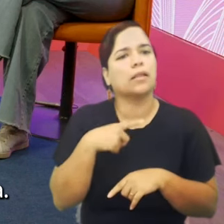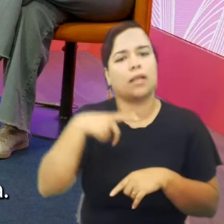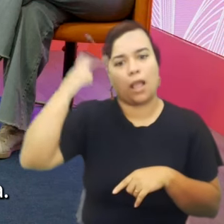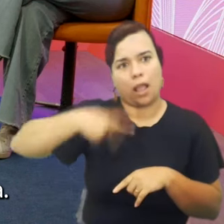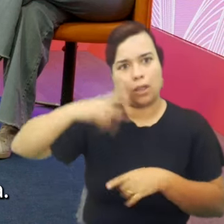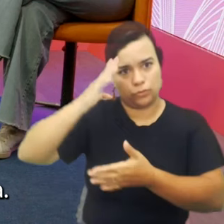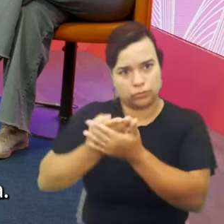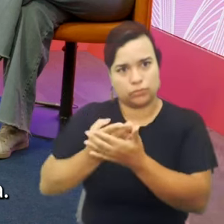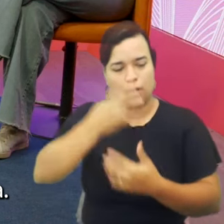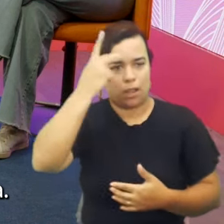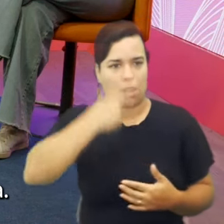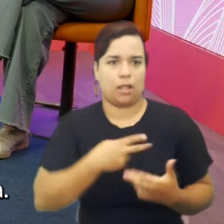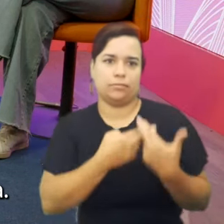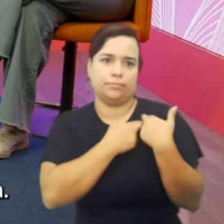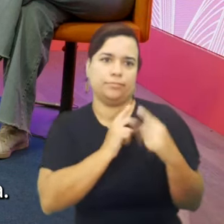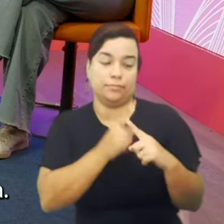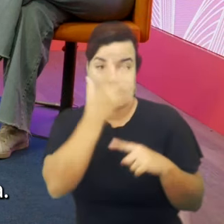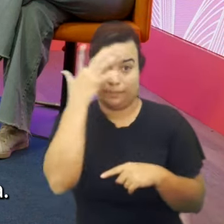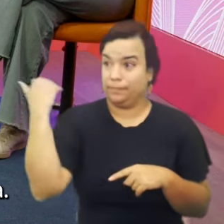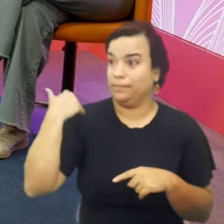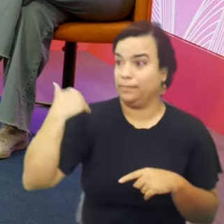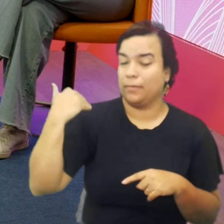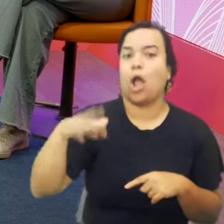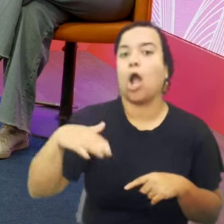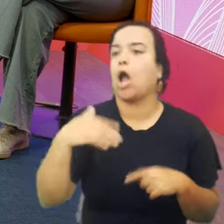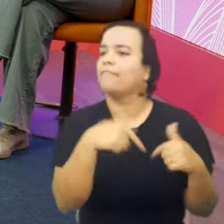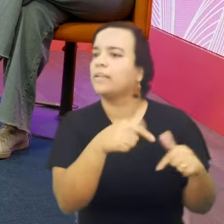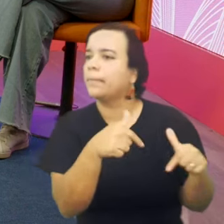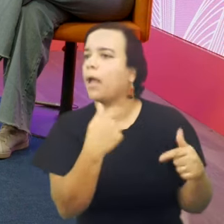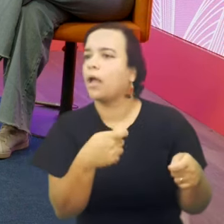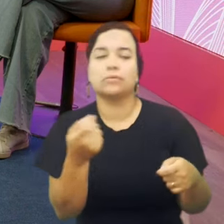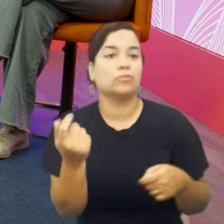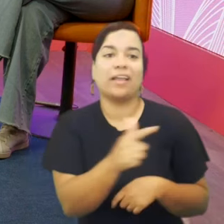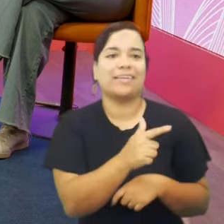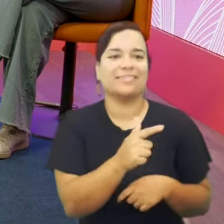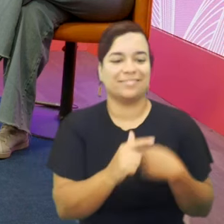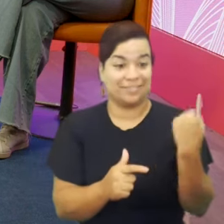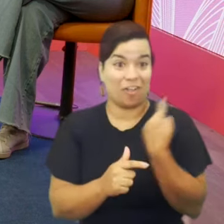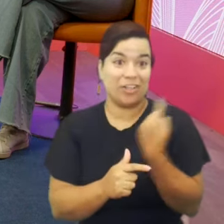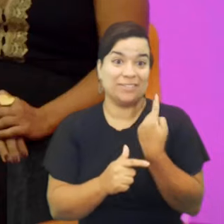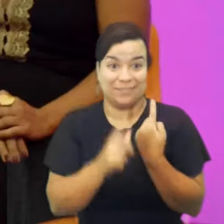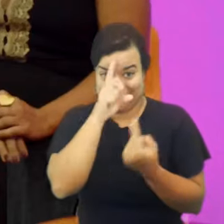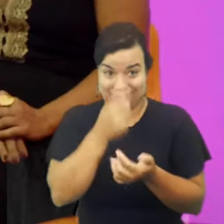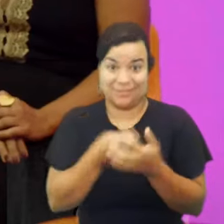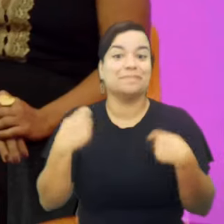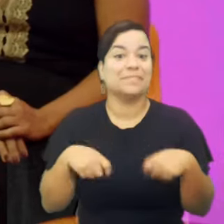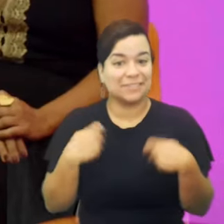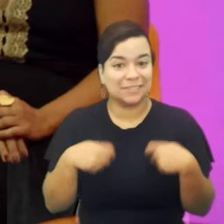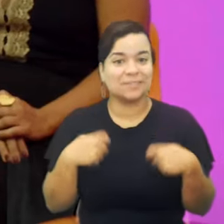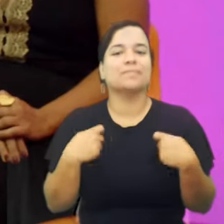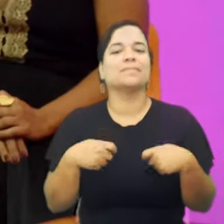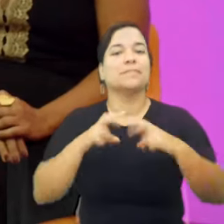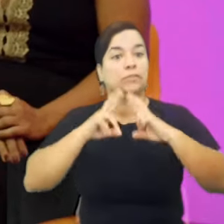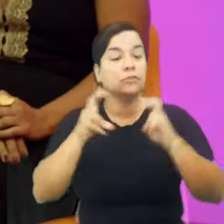da autorresponsabilidade, porque ninguém vai vir mandar você fazer. Exato. Que é o que você falou. Ou você vai e faz, que é a